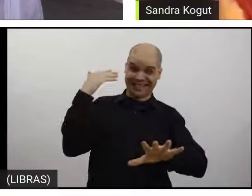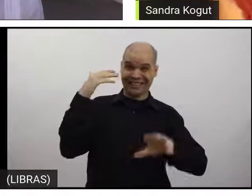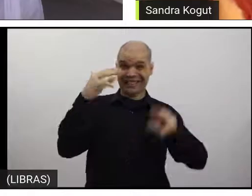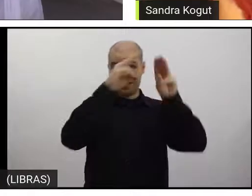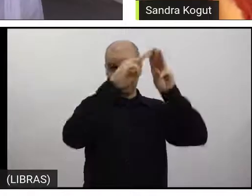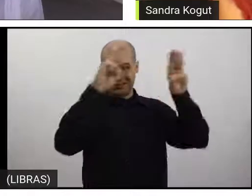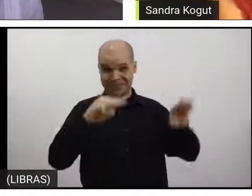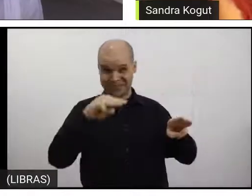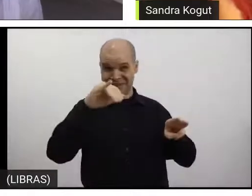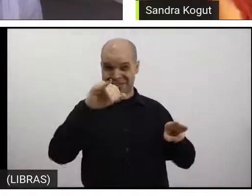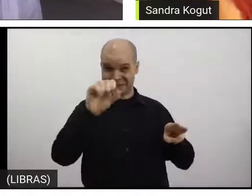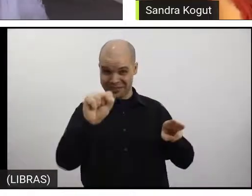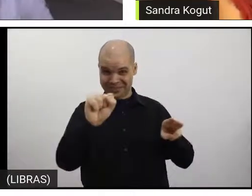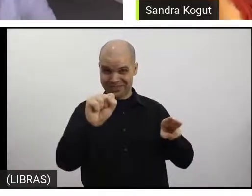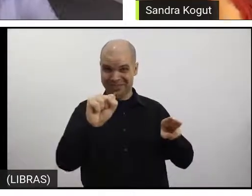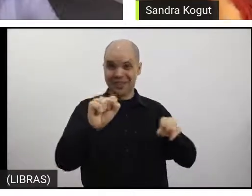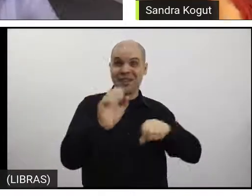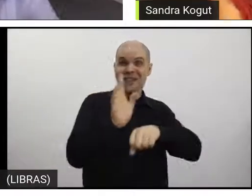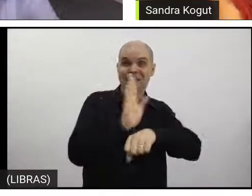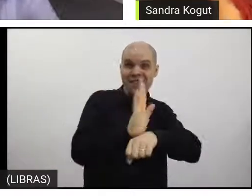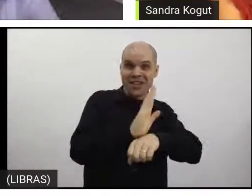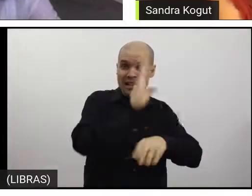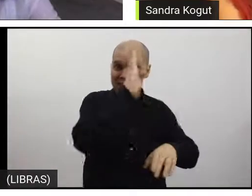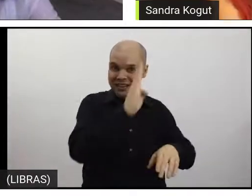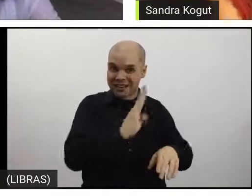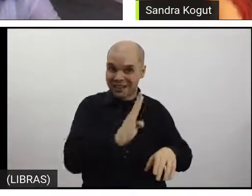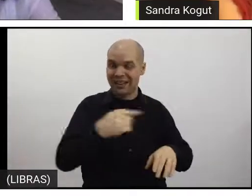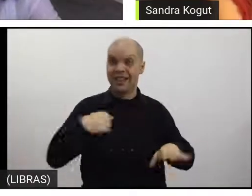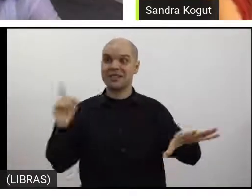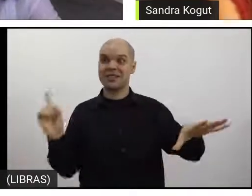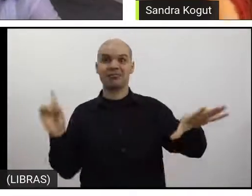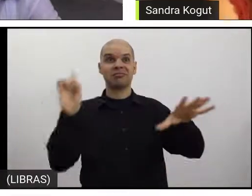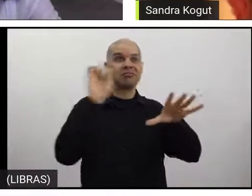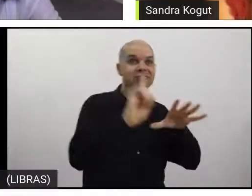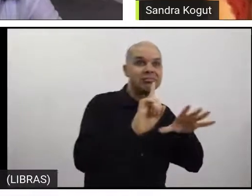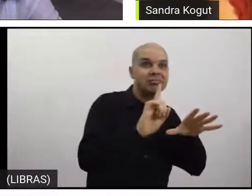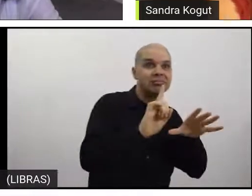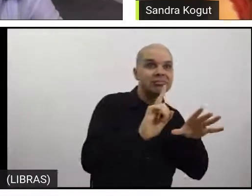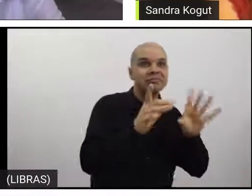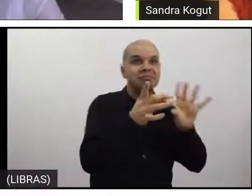eu acho que eu tô me sentindo assim agora também. Ai, que bom.